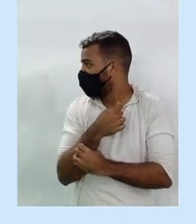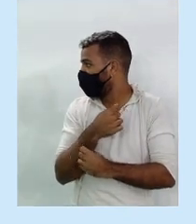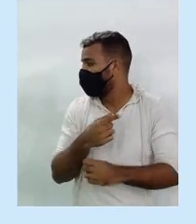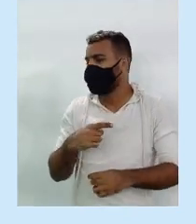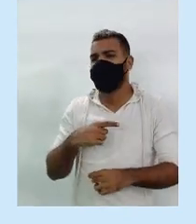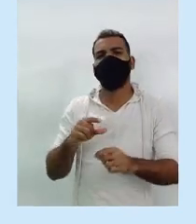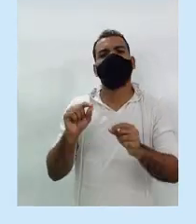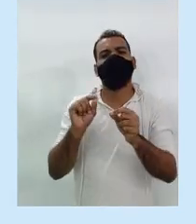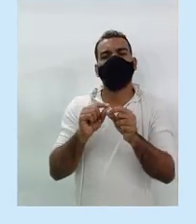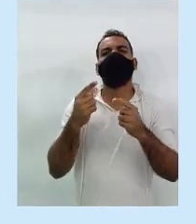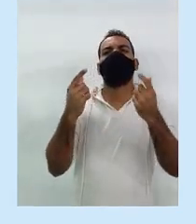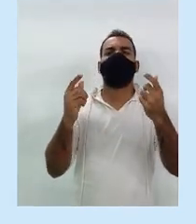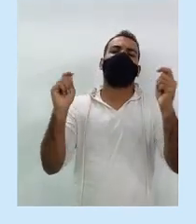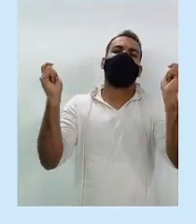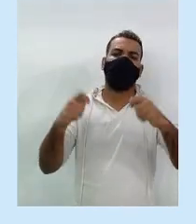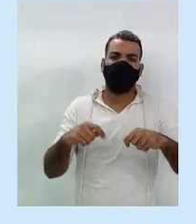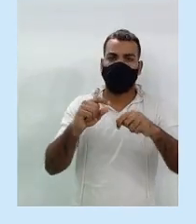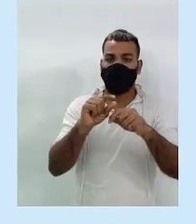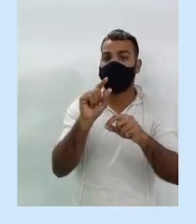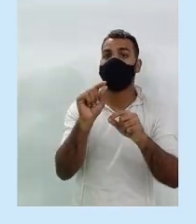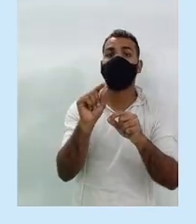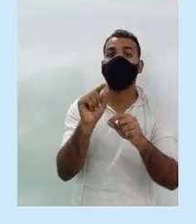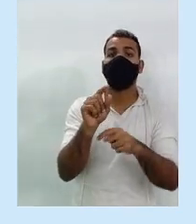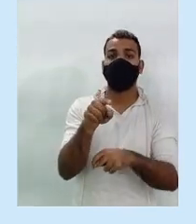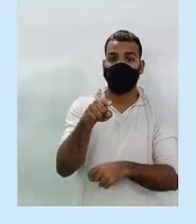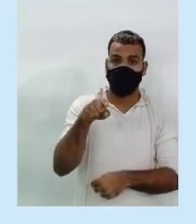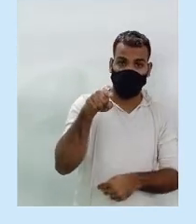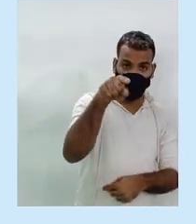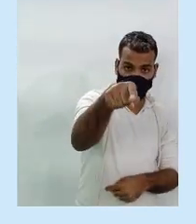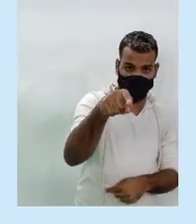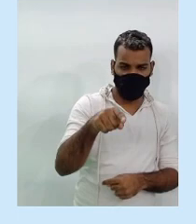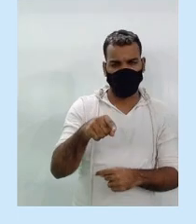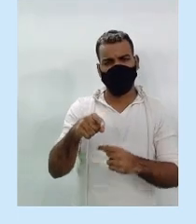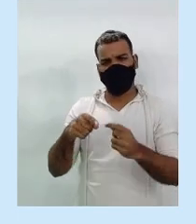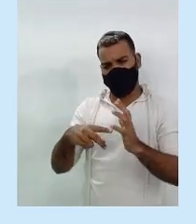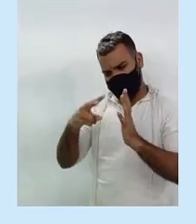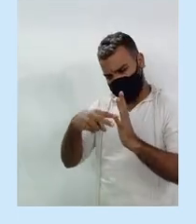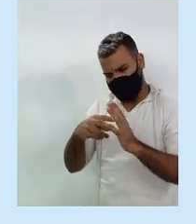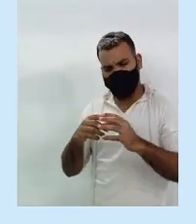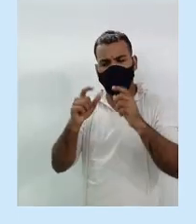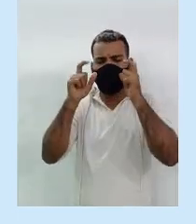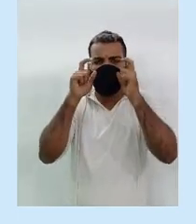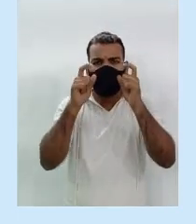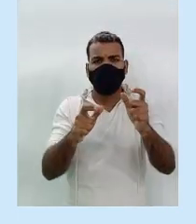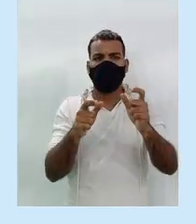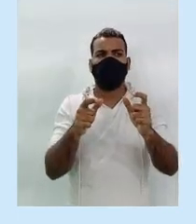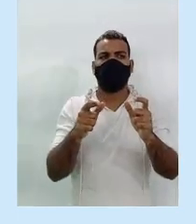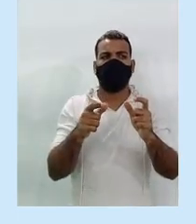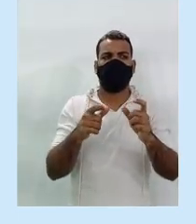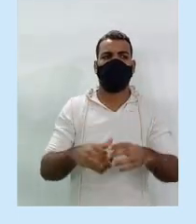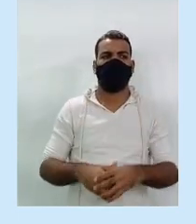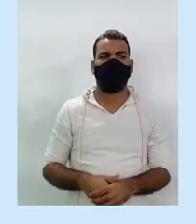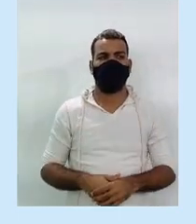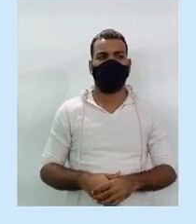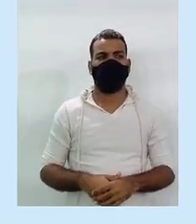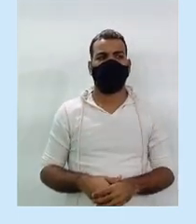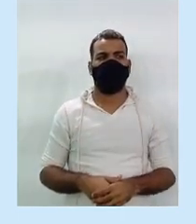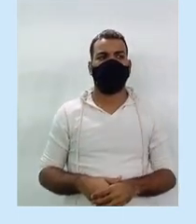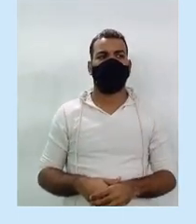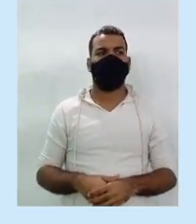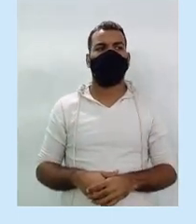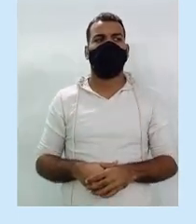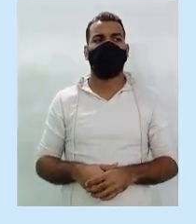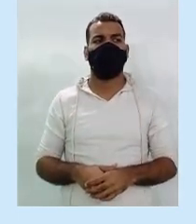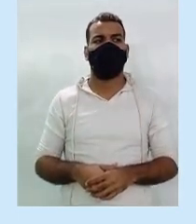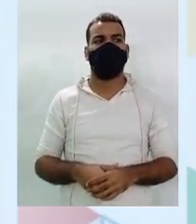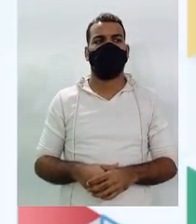fazer com que o seu leitor se interesse com aquilo. Olhando para aqui, para a